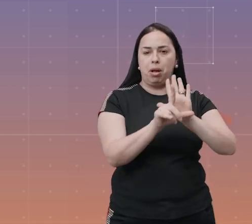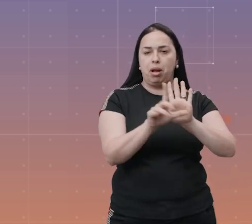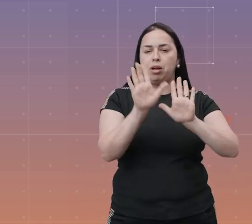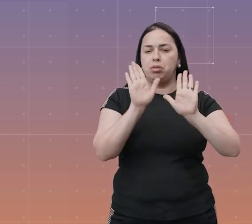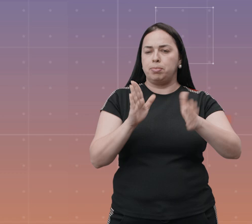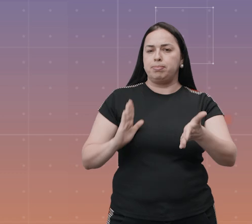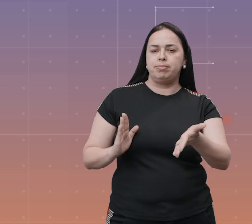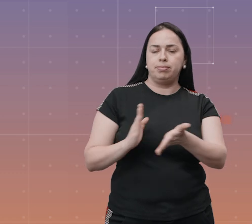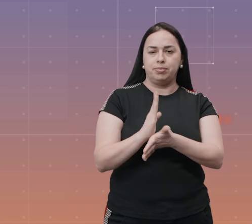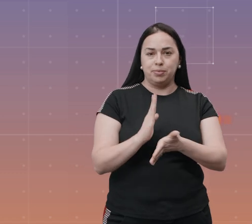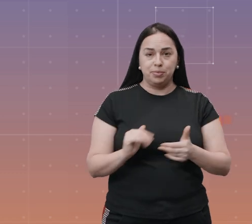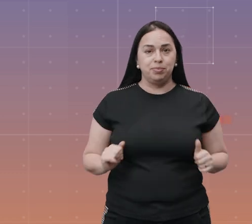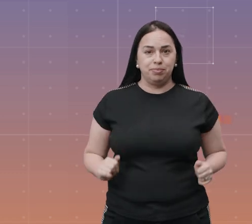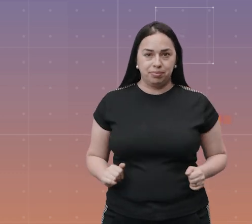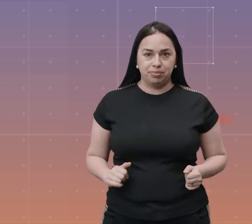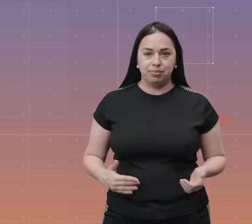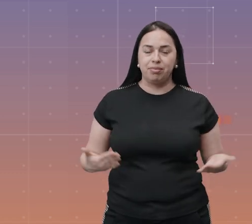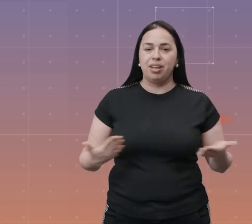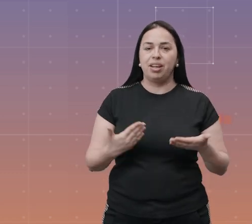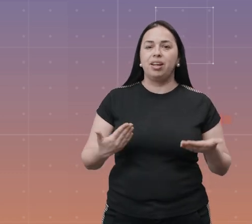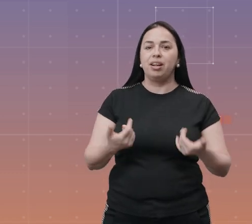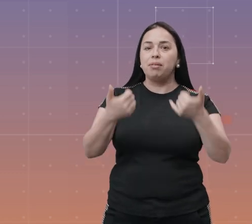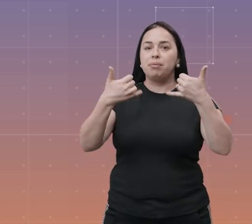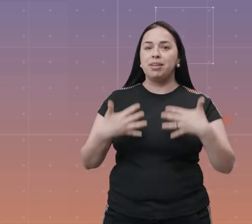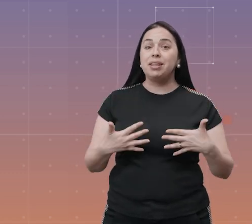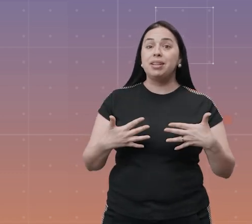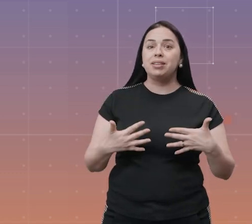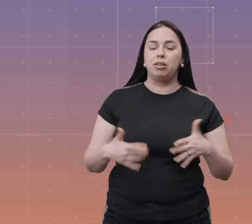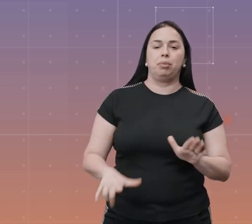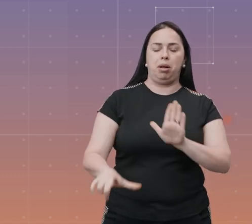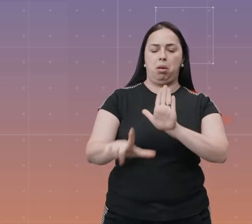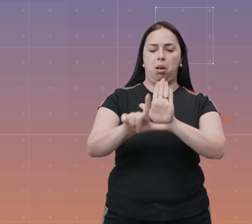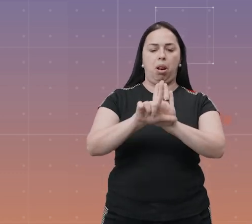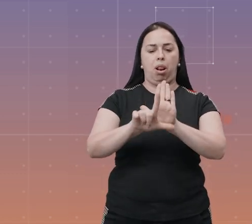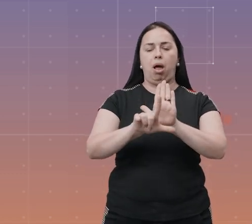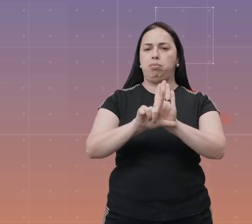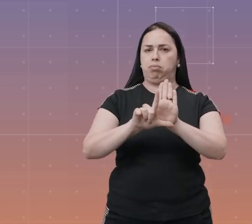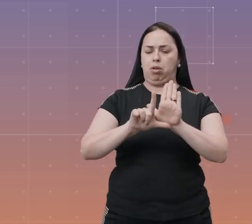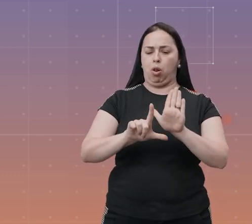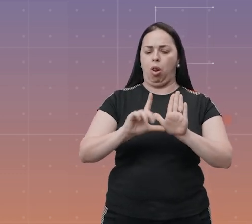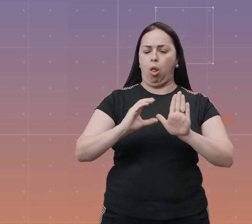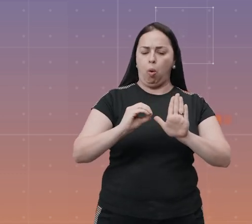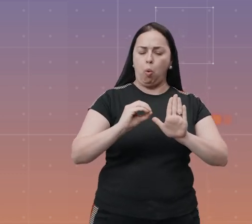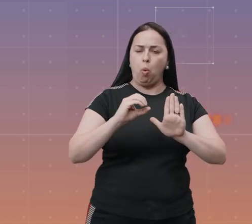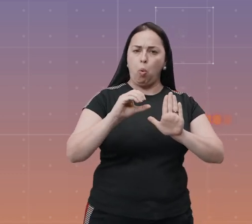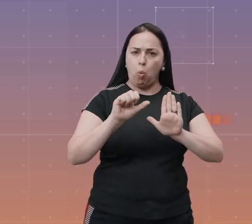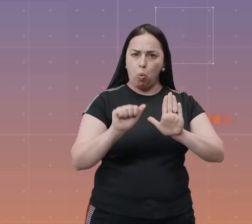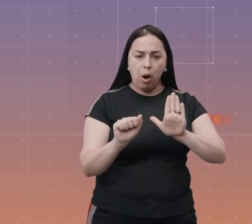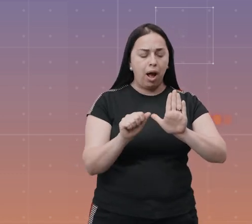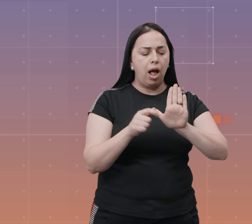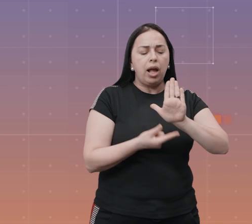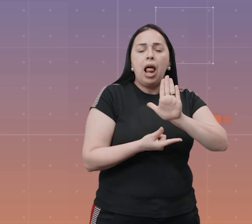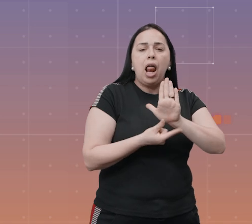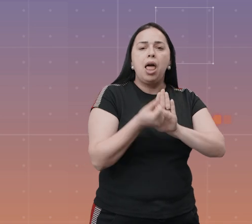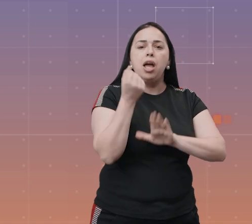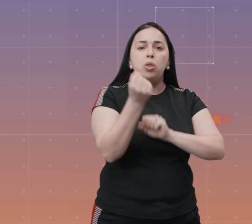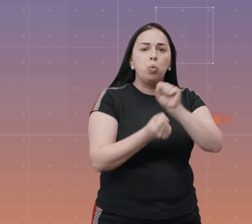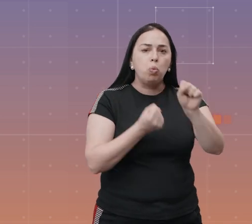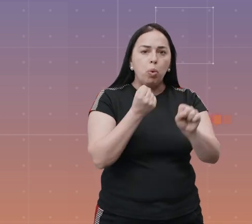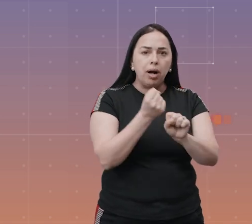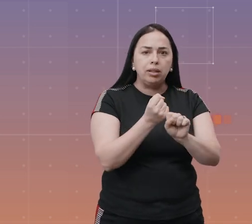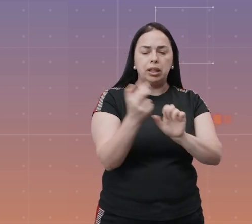lei aprovados na Câmara e muito mais. E a gente começa falando sobre a LOA, Lei Orçamentária Anual,